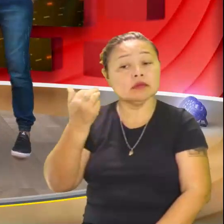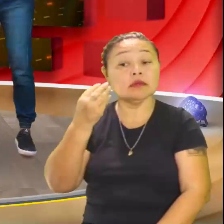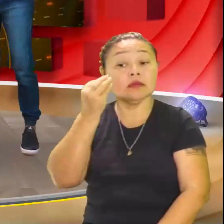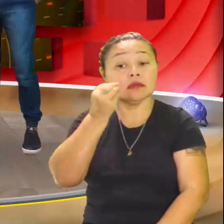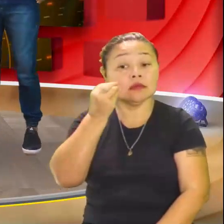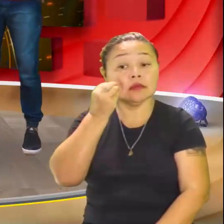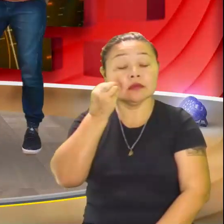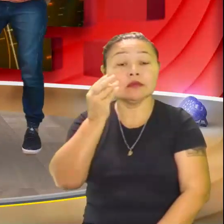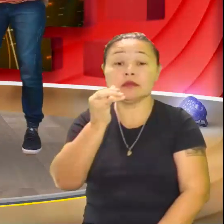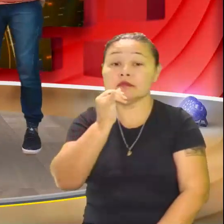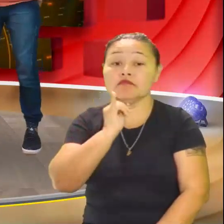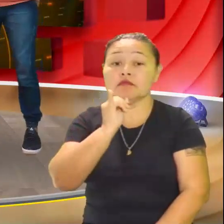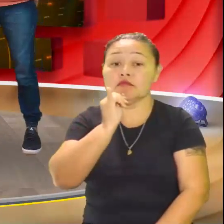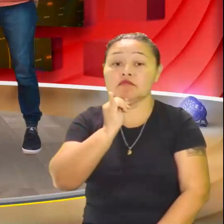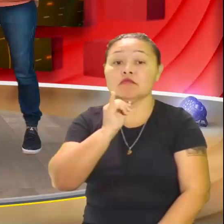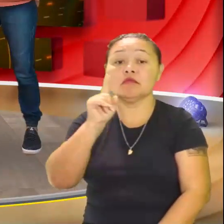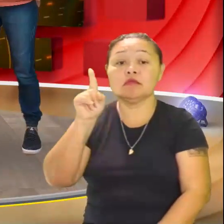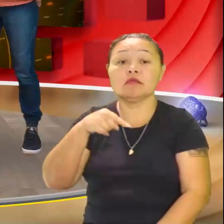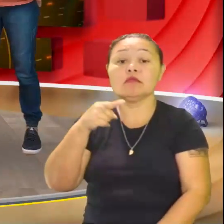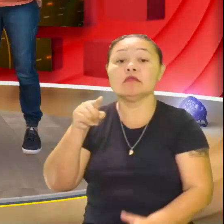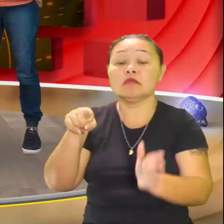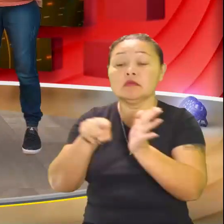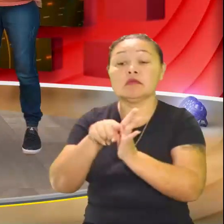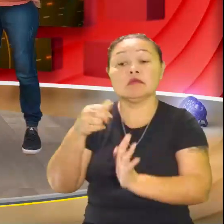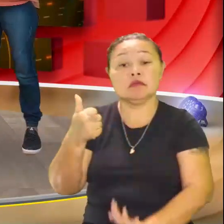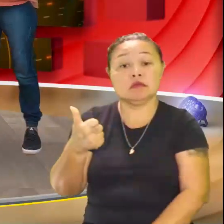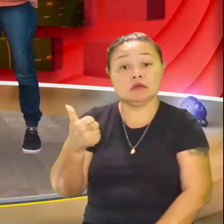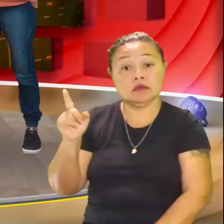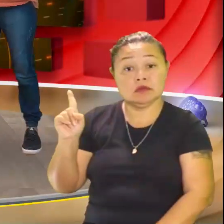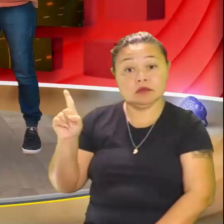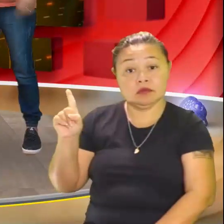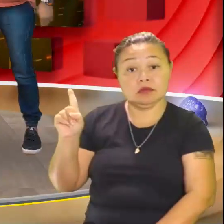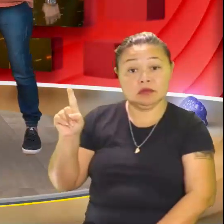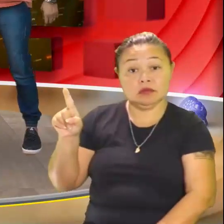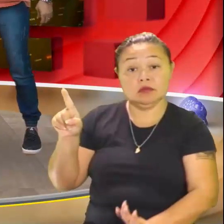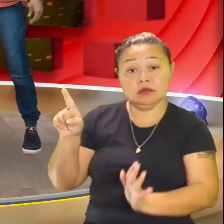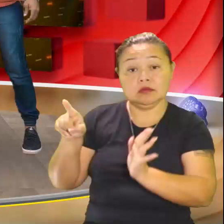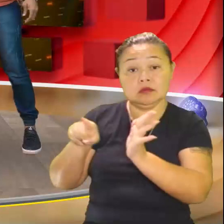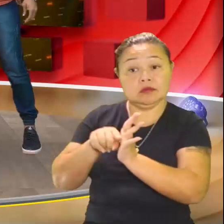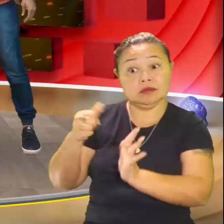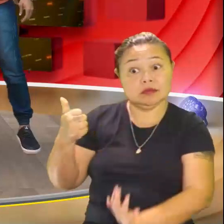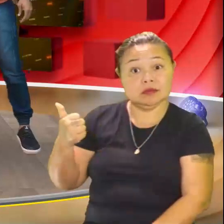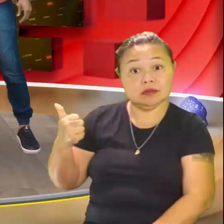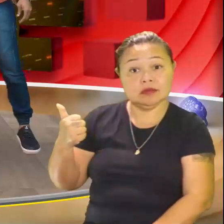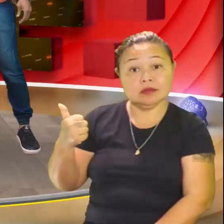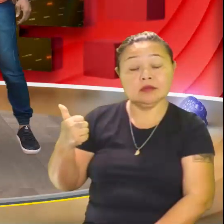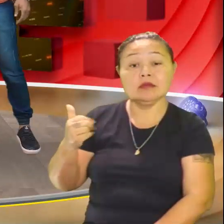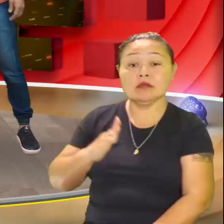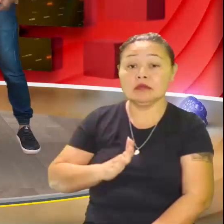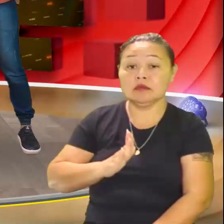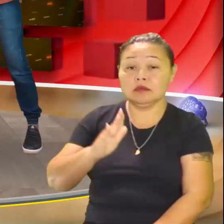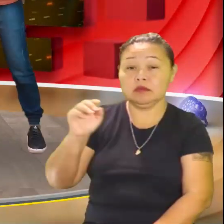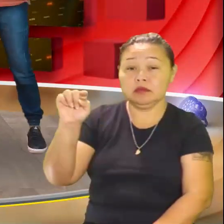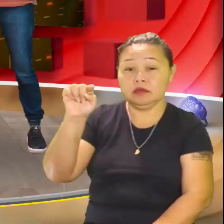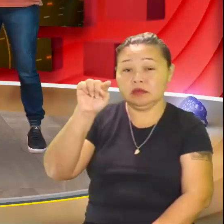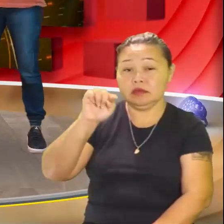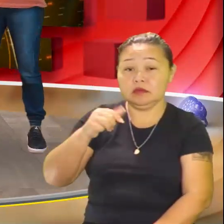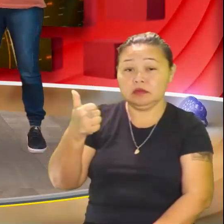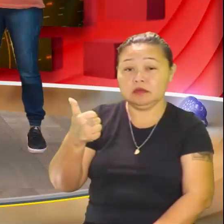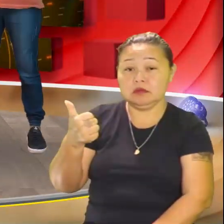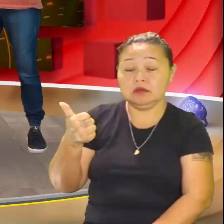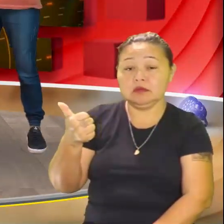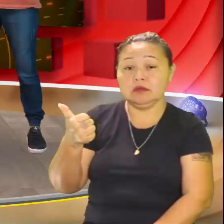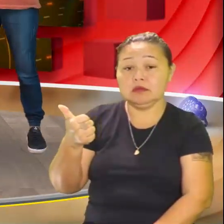vamos experimentar então. Por exemplo, se for menos 1. Menos 1 Menos vai dar 1 tá aqui, né? Se o X é menos 1. Vai dar 1. Ah, aqui tá o encontro,